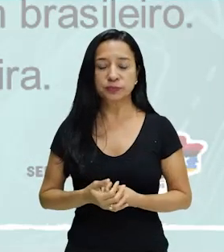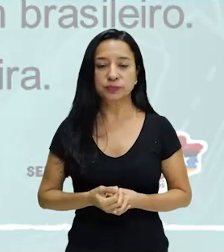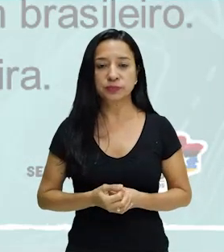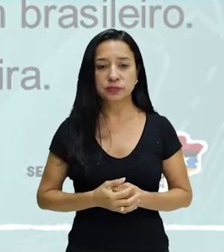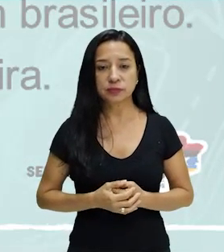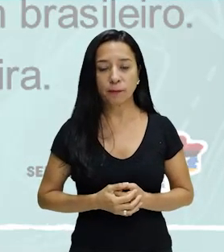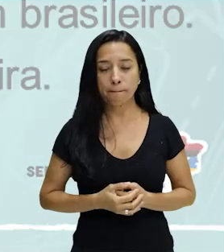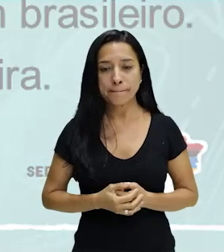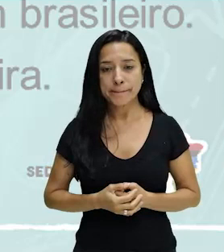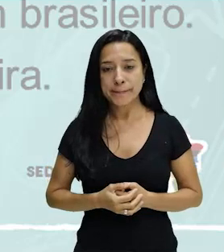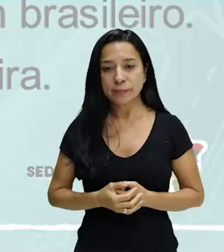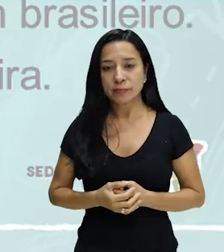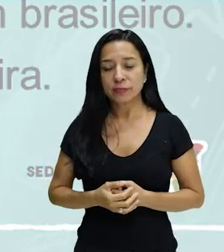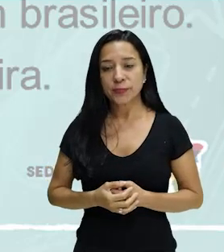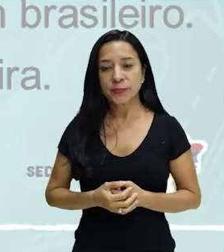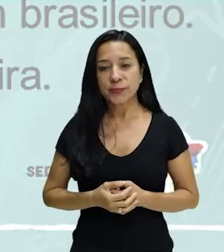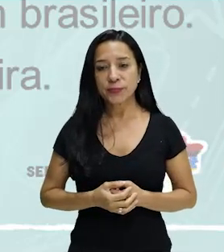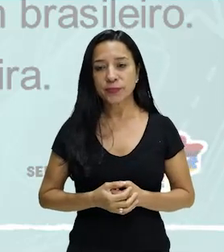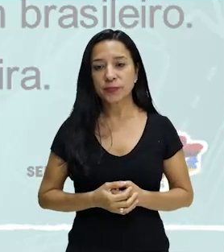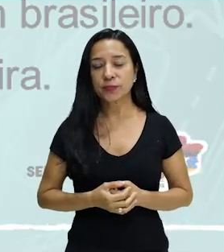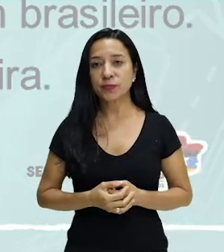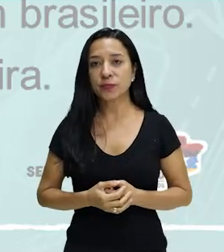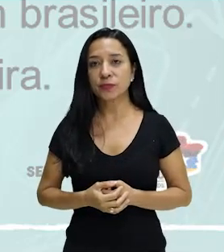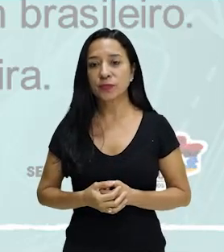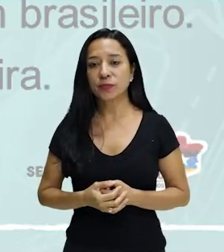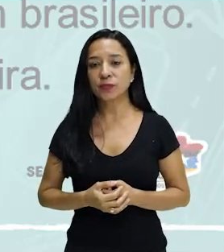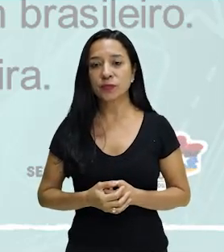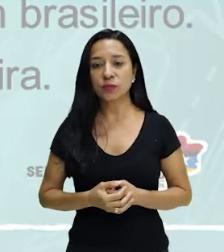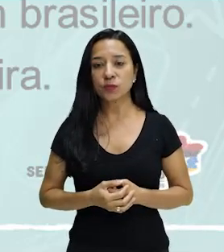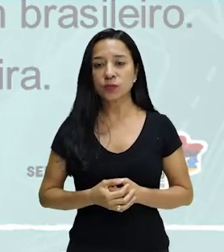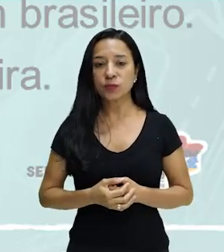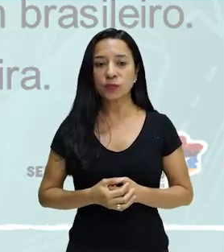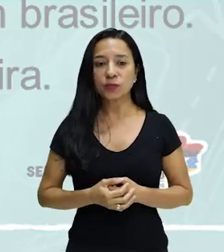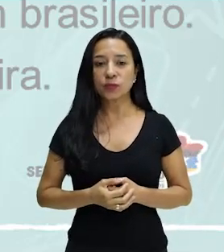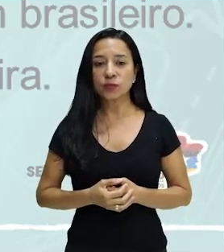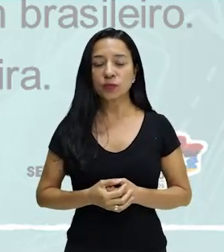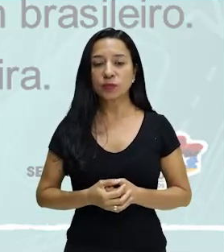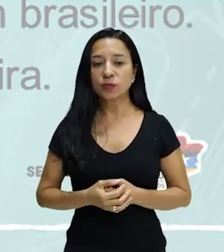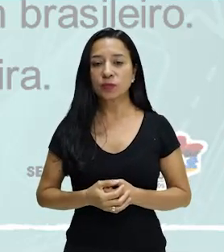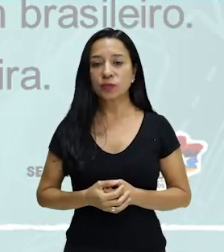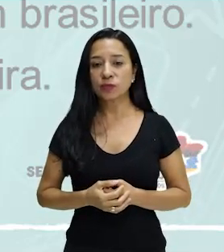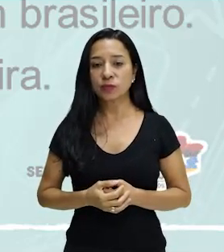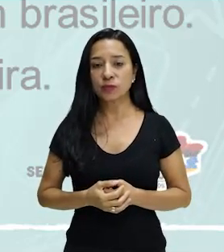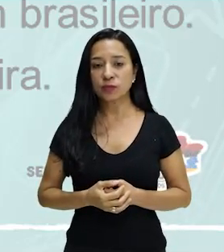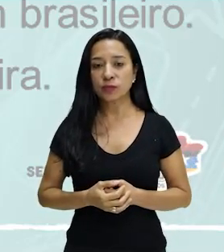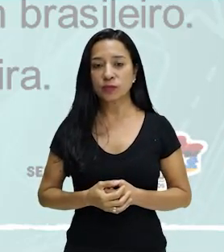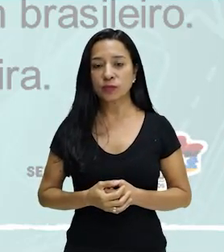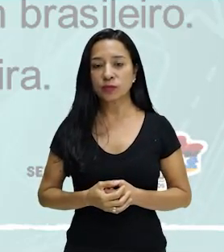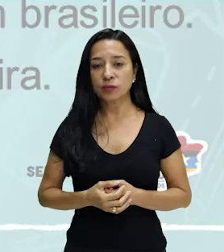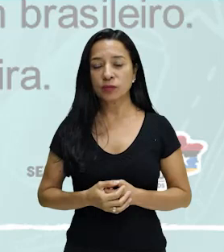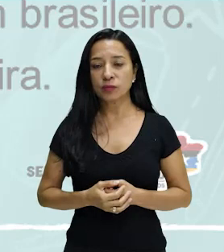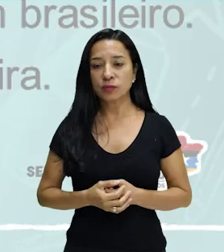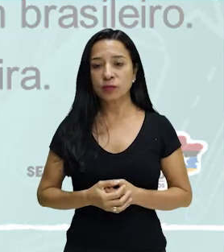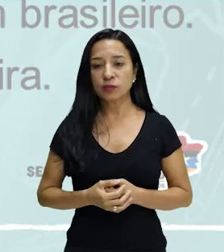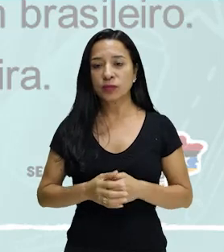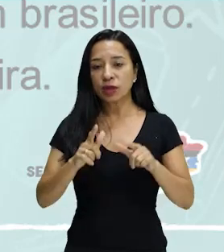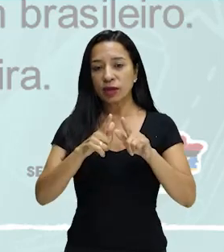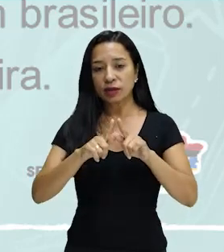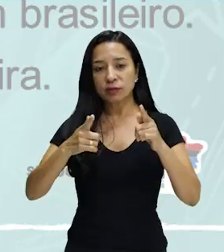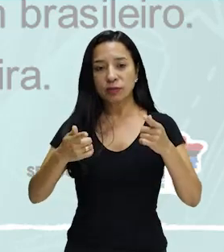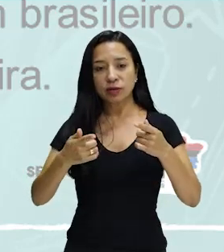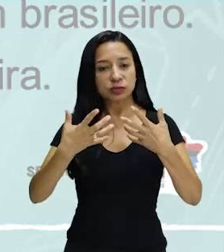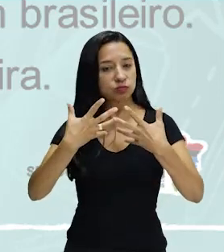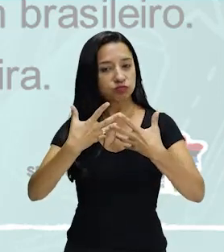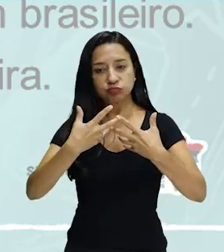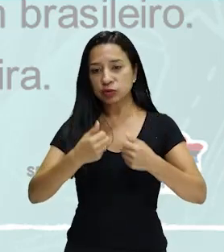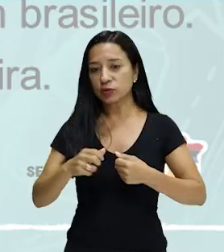Embora de ocorrência frequente no cotidiano, a gramática normativa não aceita o uso do mesmo